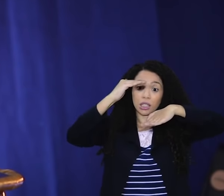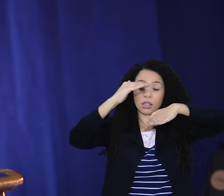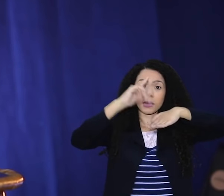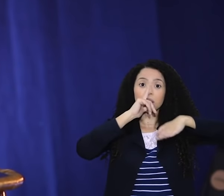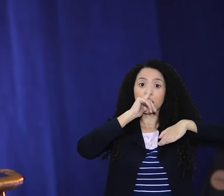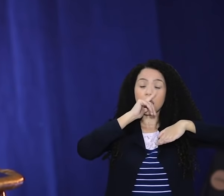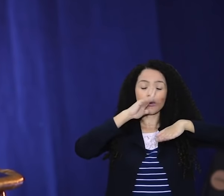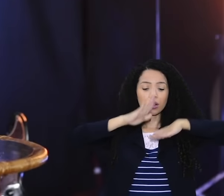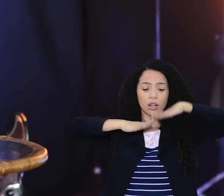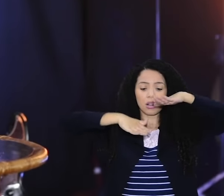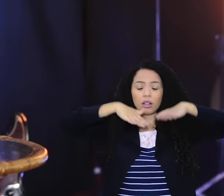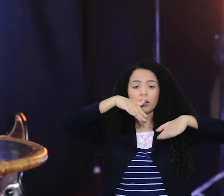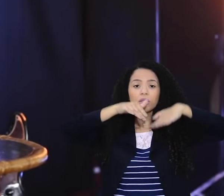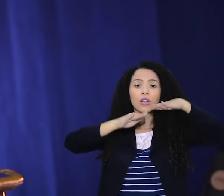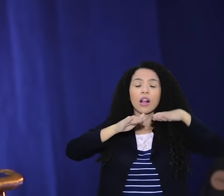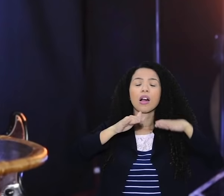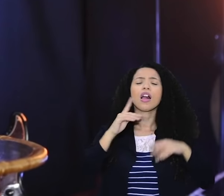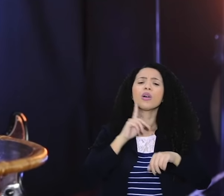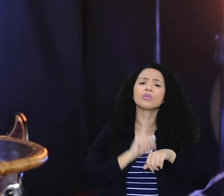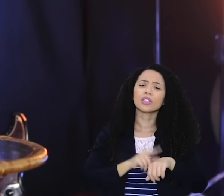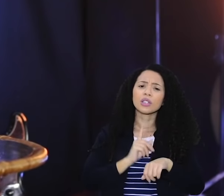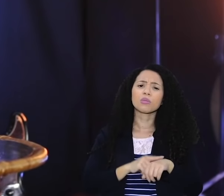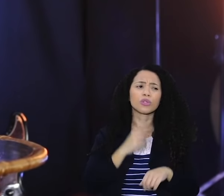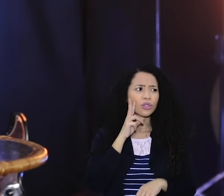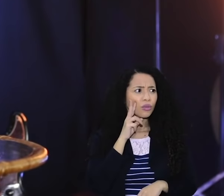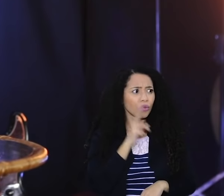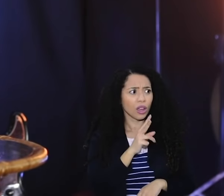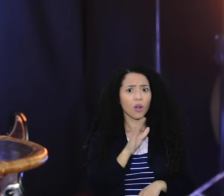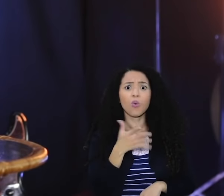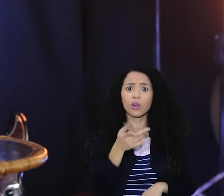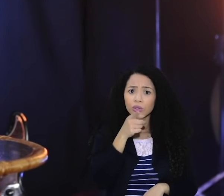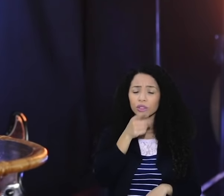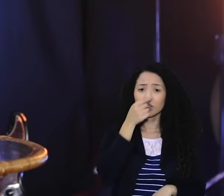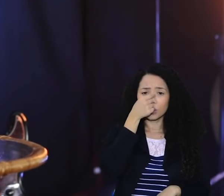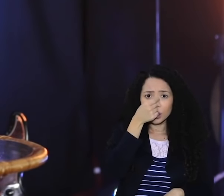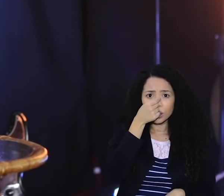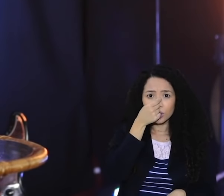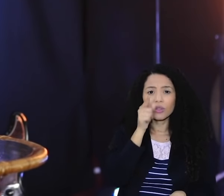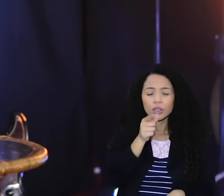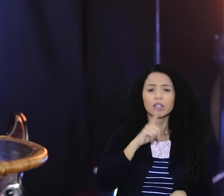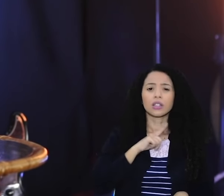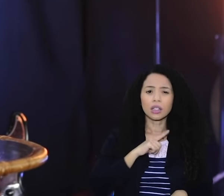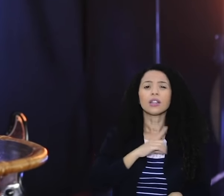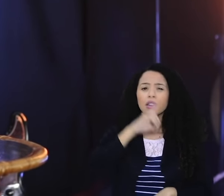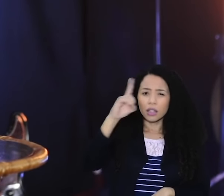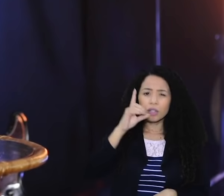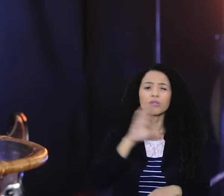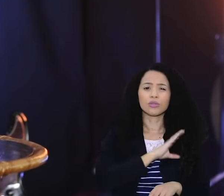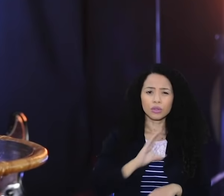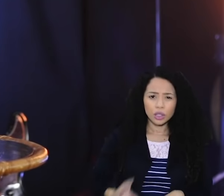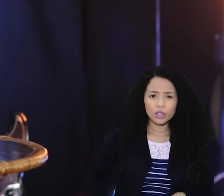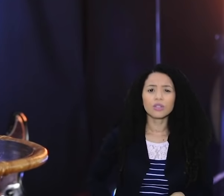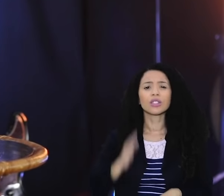bom, é um bom momento de saber e de reconhecer quando você é um cristão. Você tem um Deus, você tem um